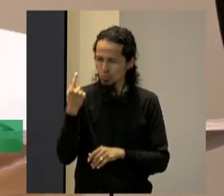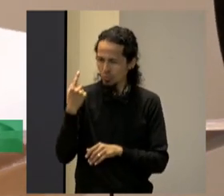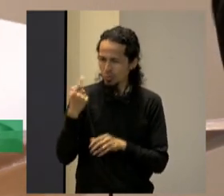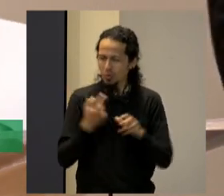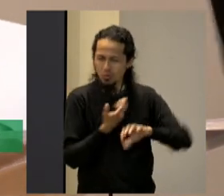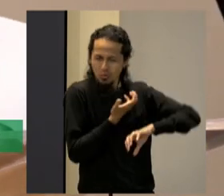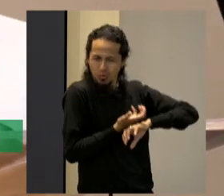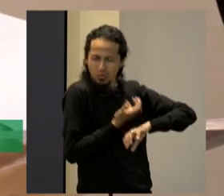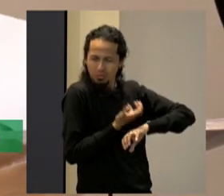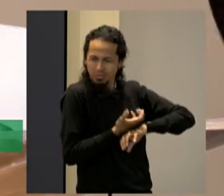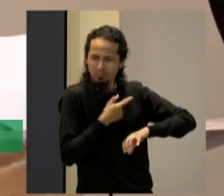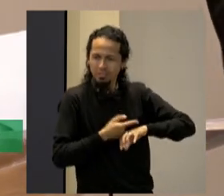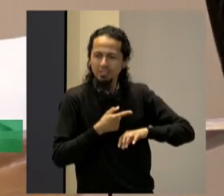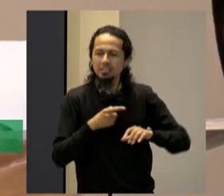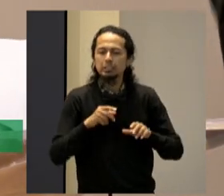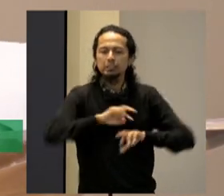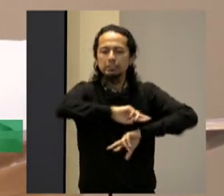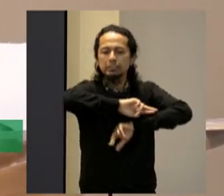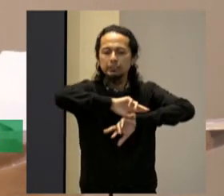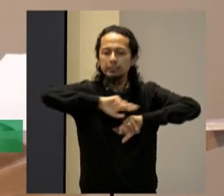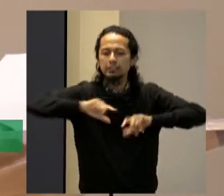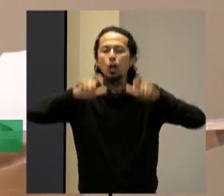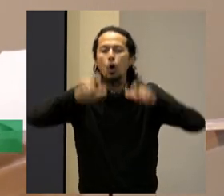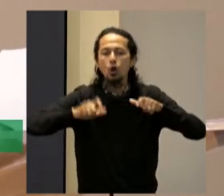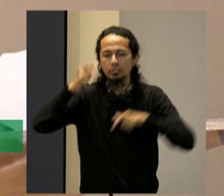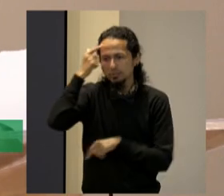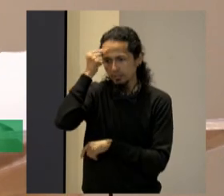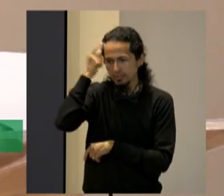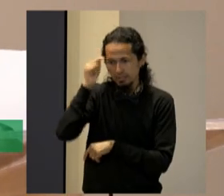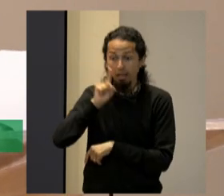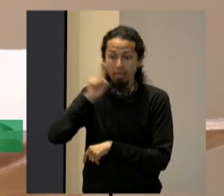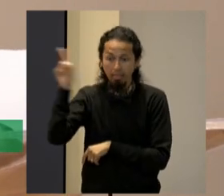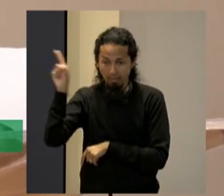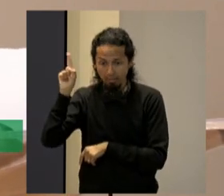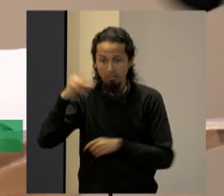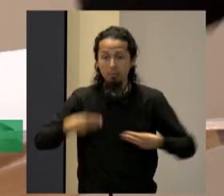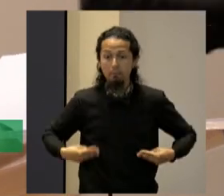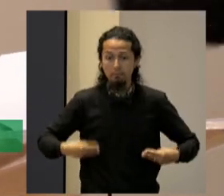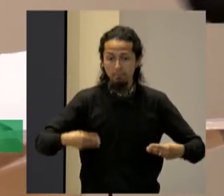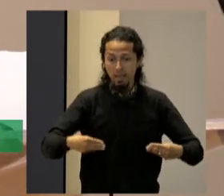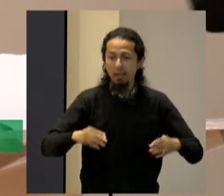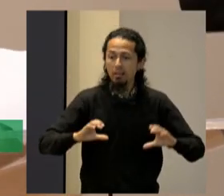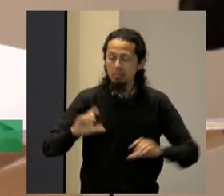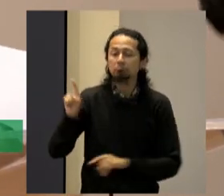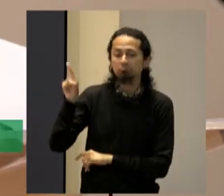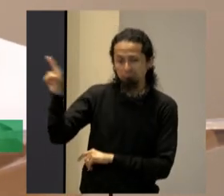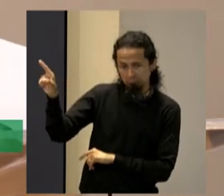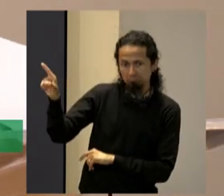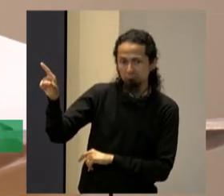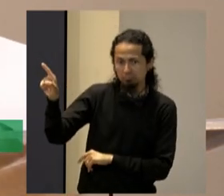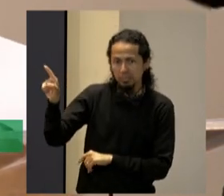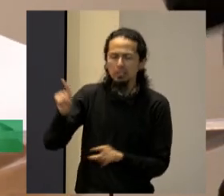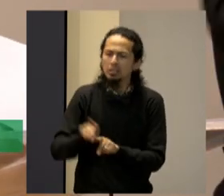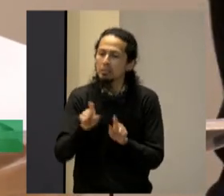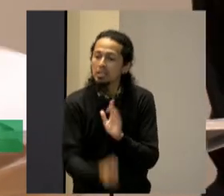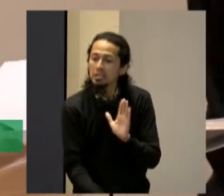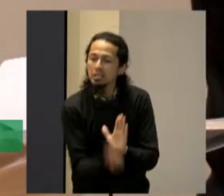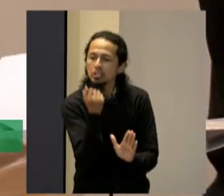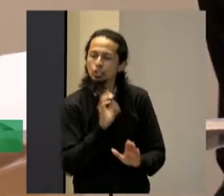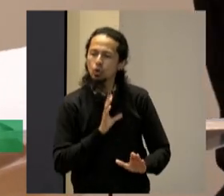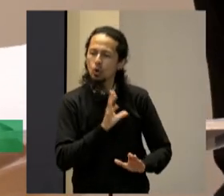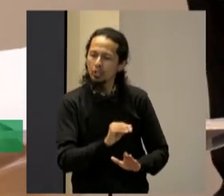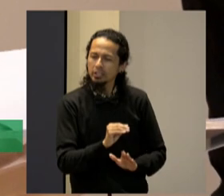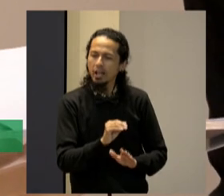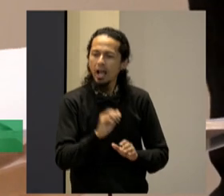Programa Diversidade na Universidade do Ministério da Educação. Fundou e coordena a Escola Afropopular